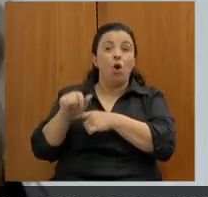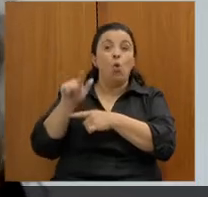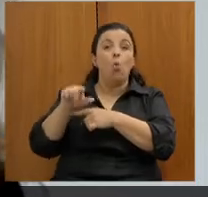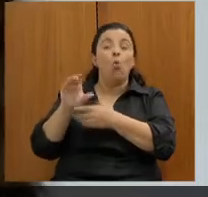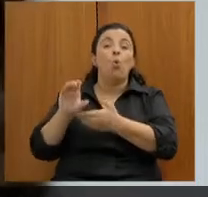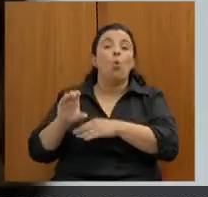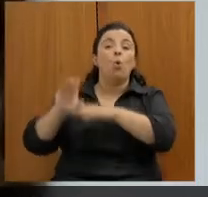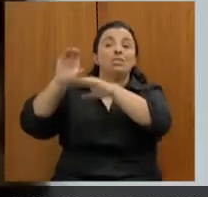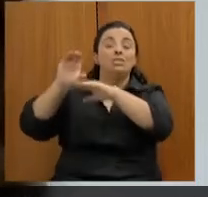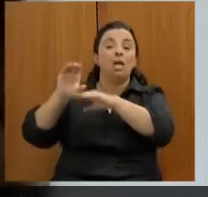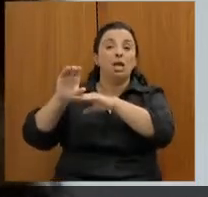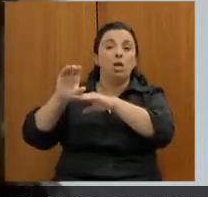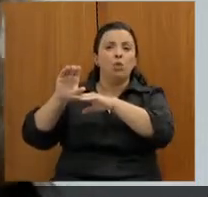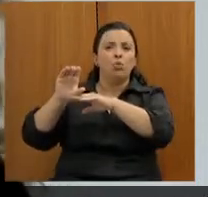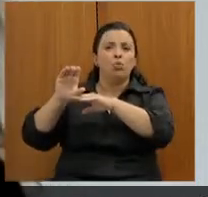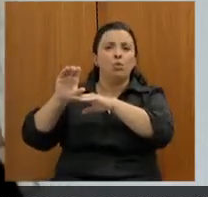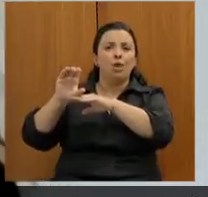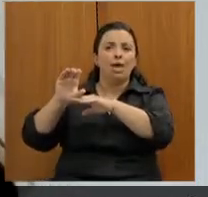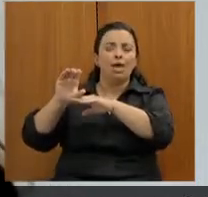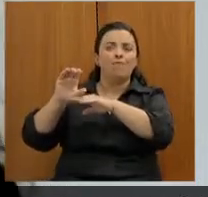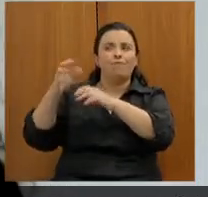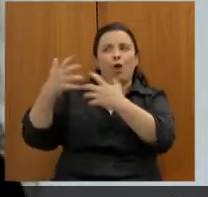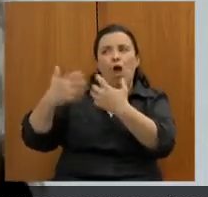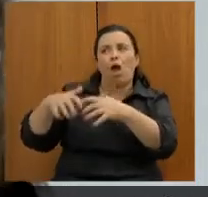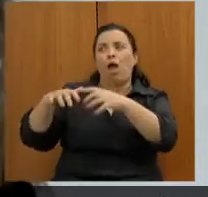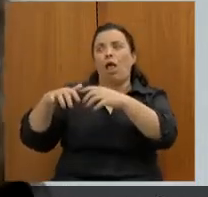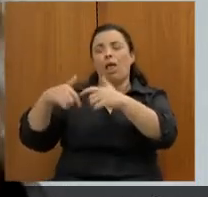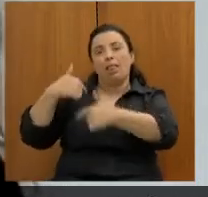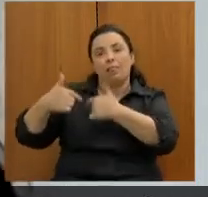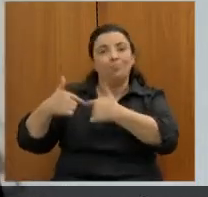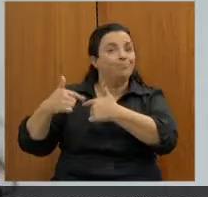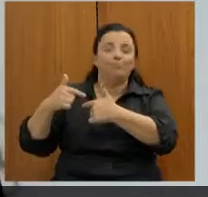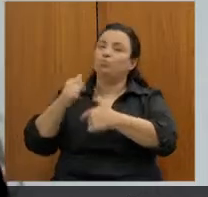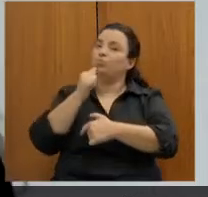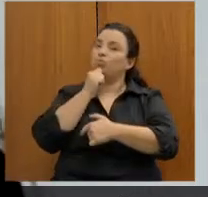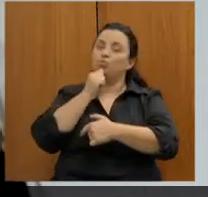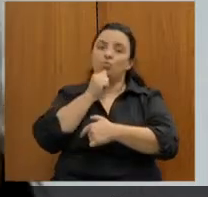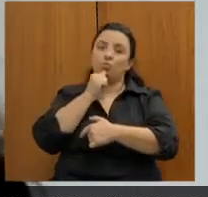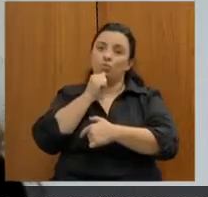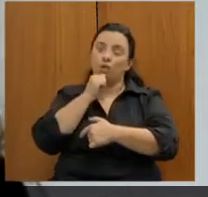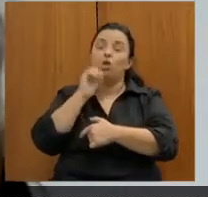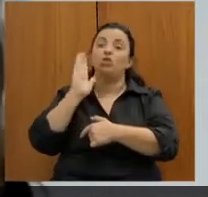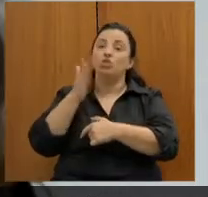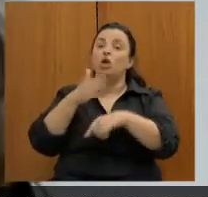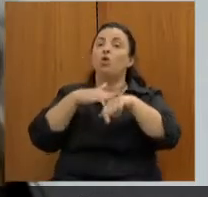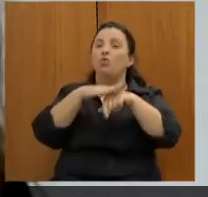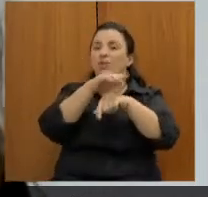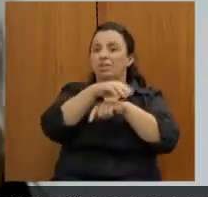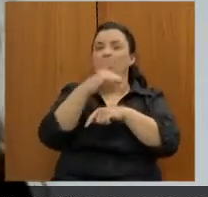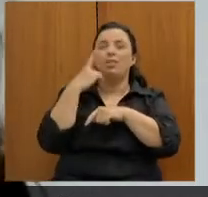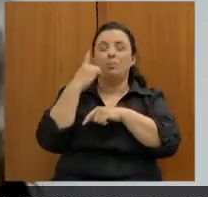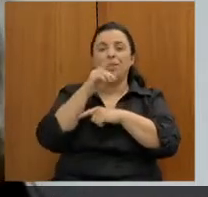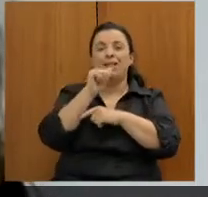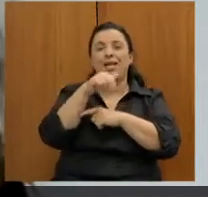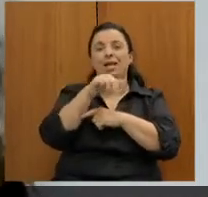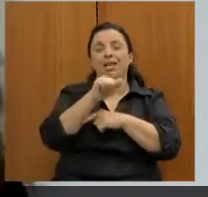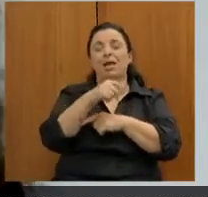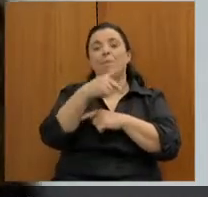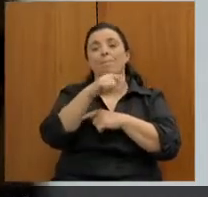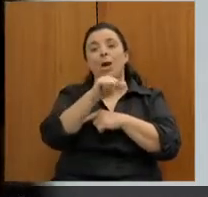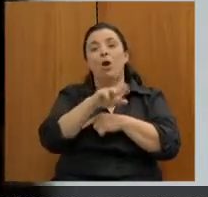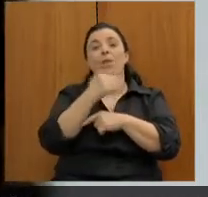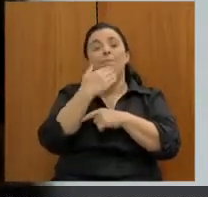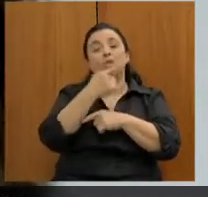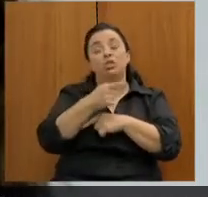tentei durante 22 anos né Peter falei isso com a deputada Ana Paula para reativar o conselho e